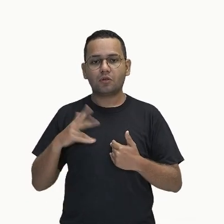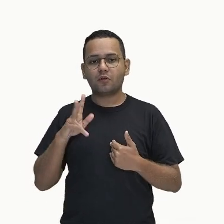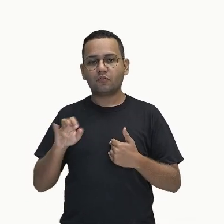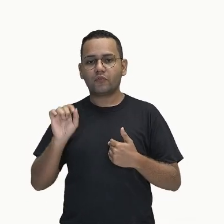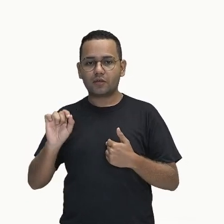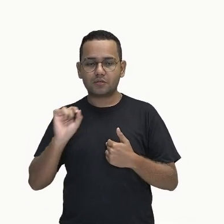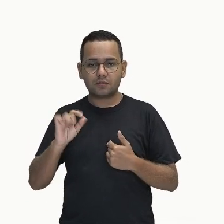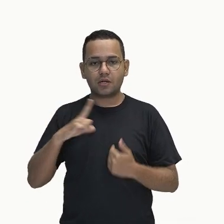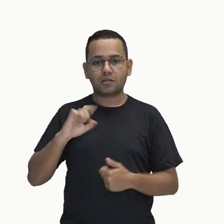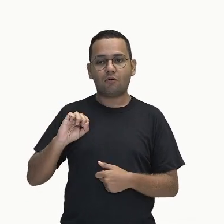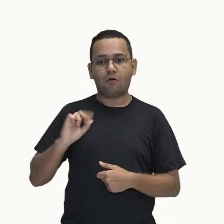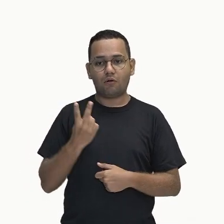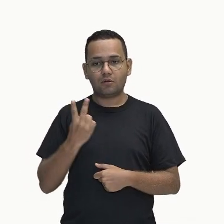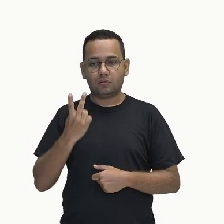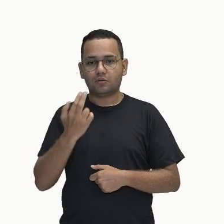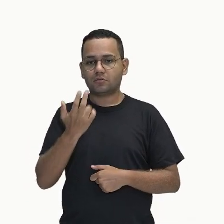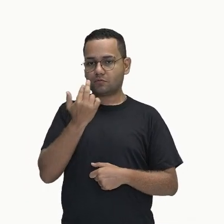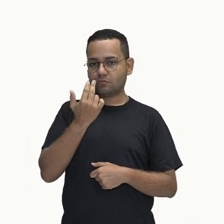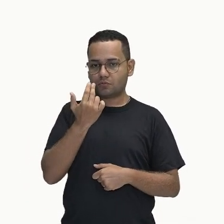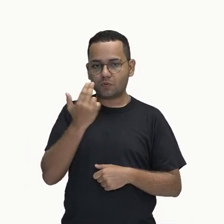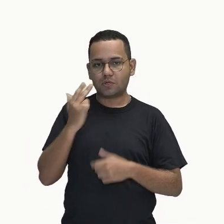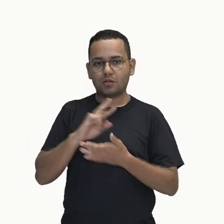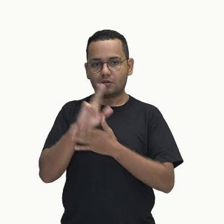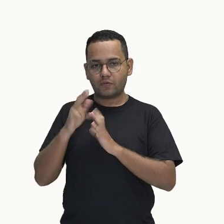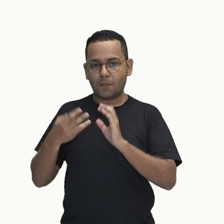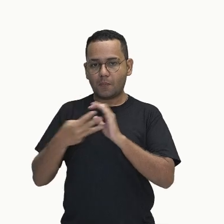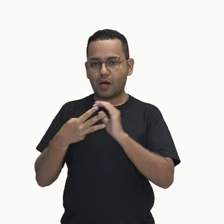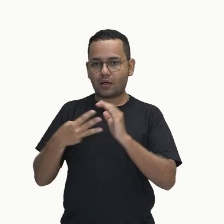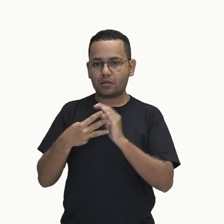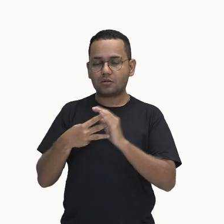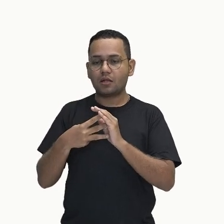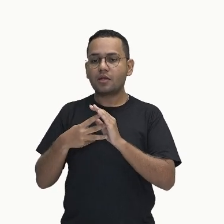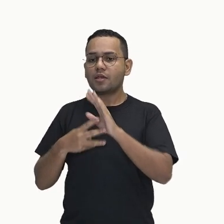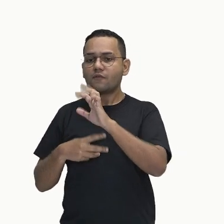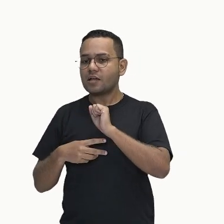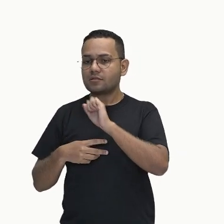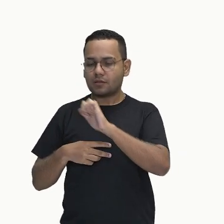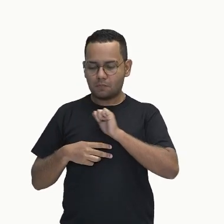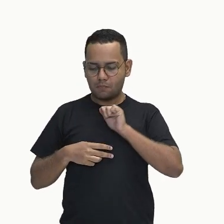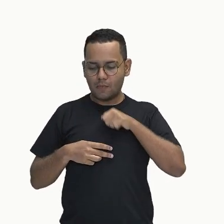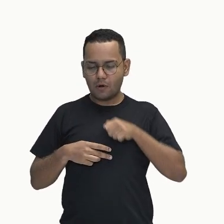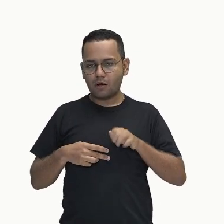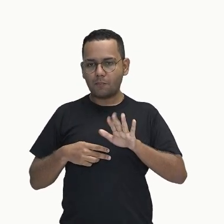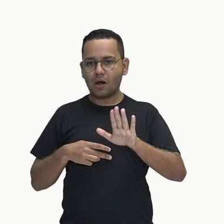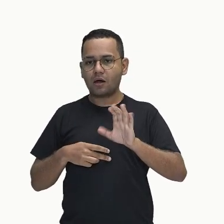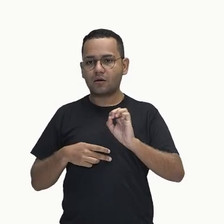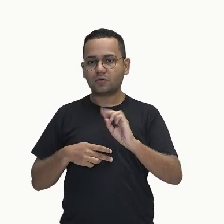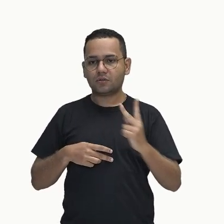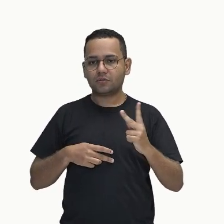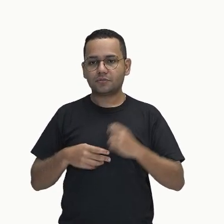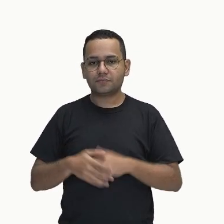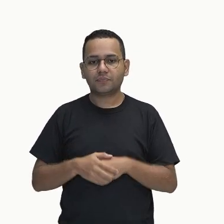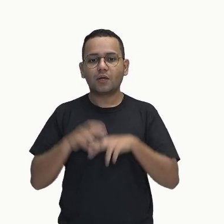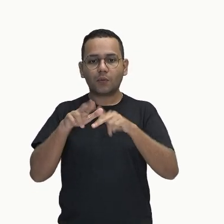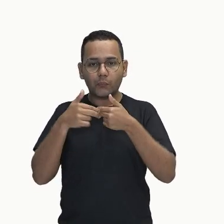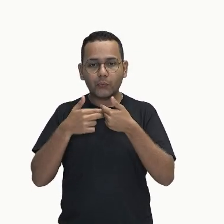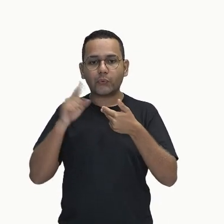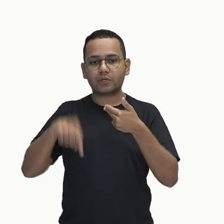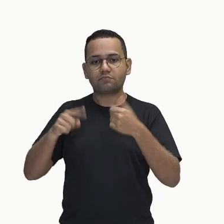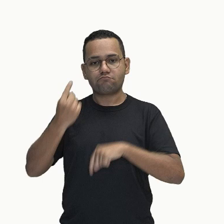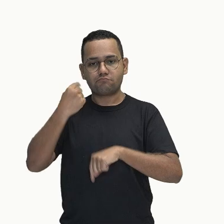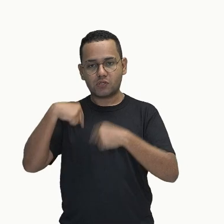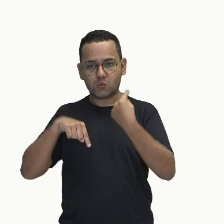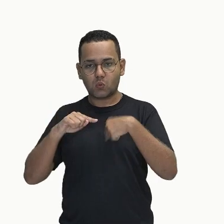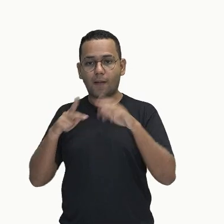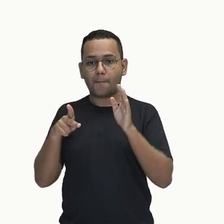oxigênio e nutrientes para as células e recolher o gás carbônico. A circulação sistêmica